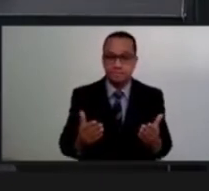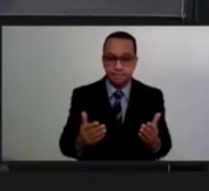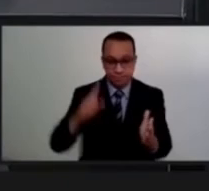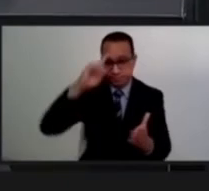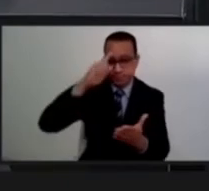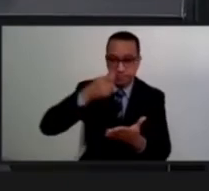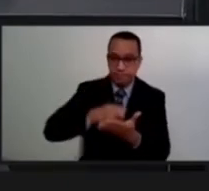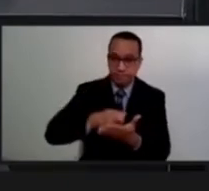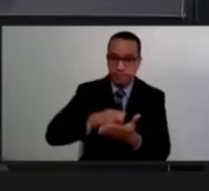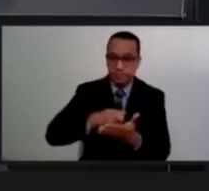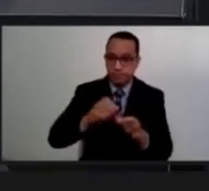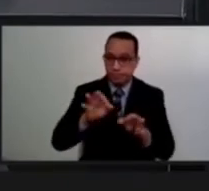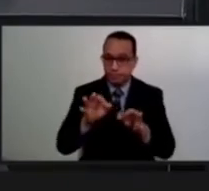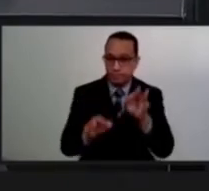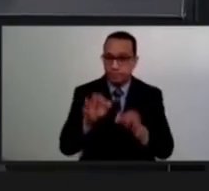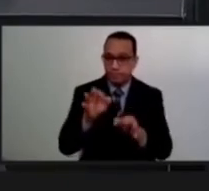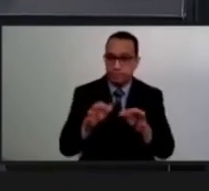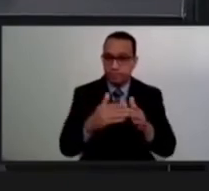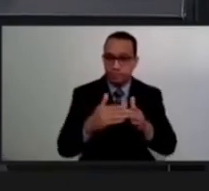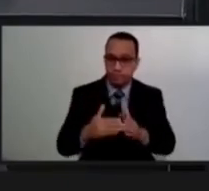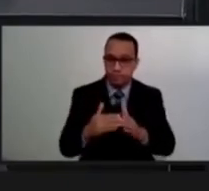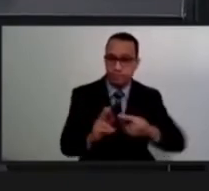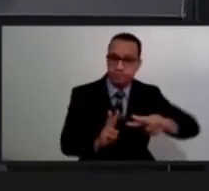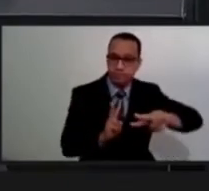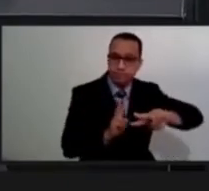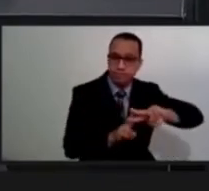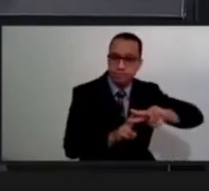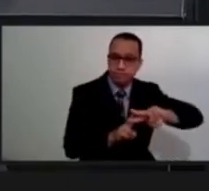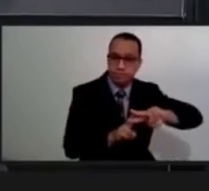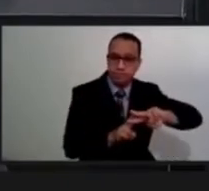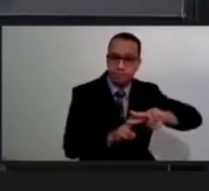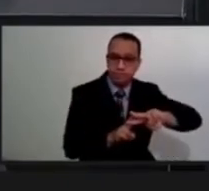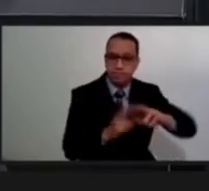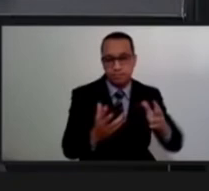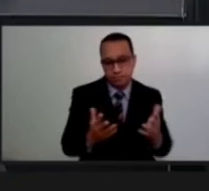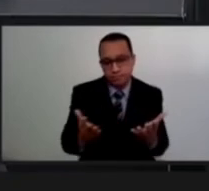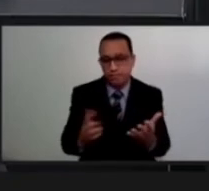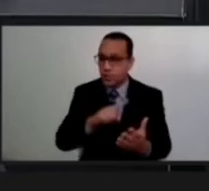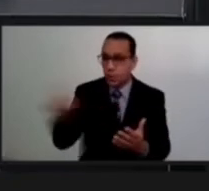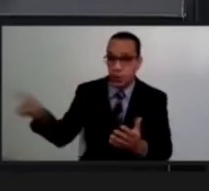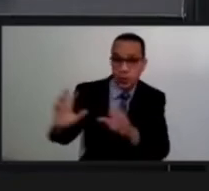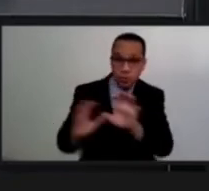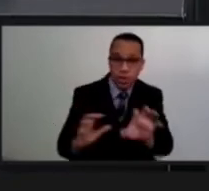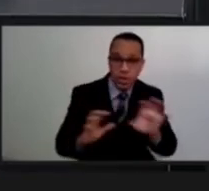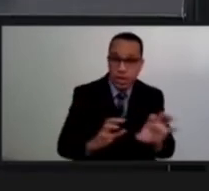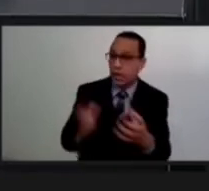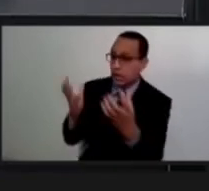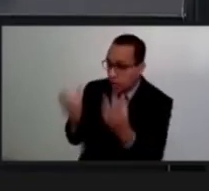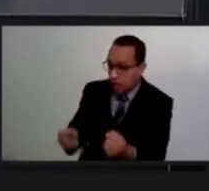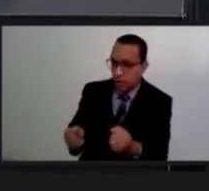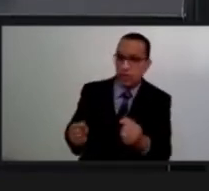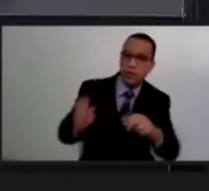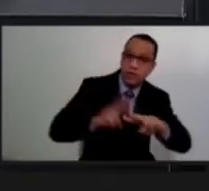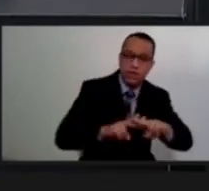magistrado, quando no pedido da prisão, né, que não é a pressão da mídia, a opinião popular que pode